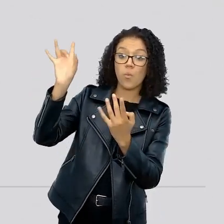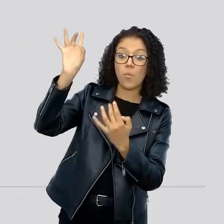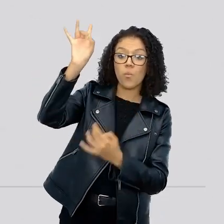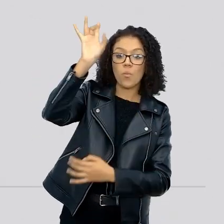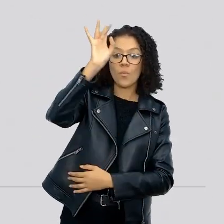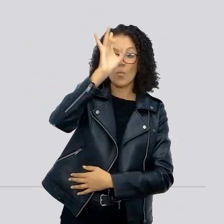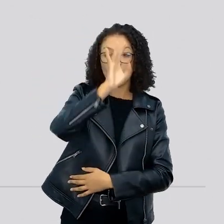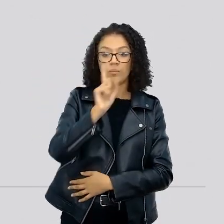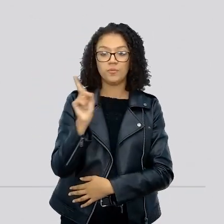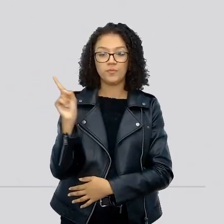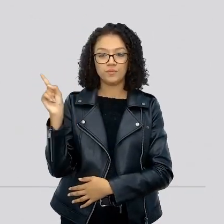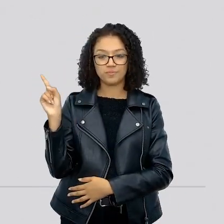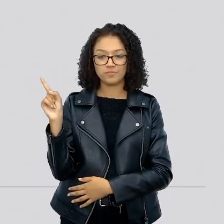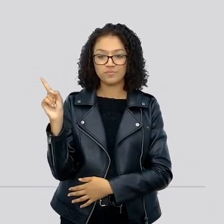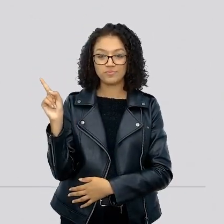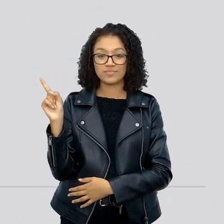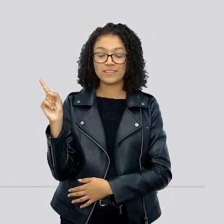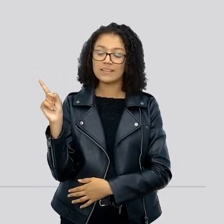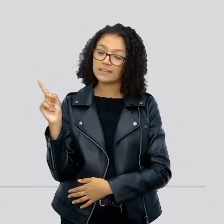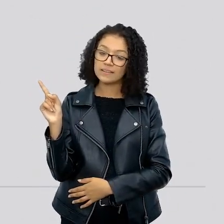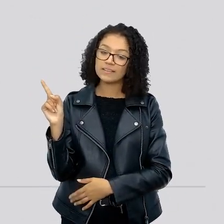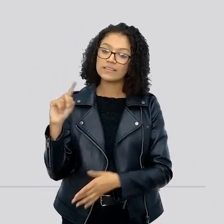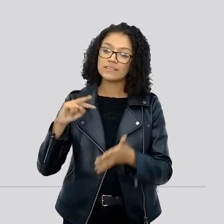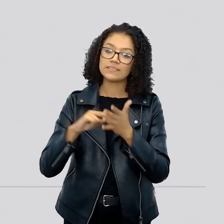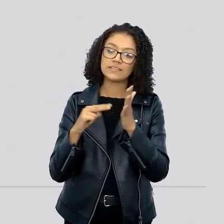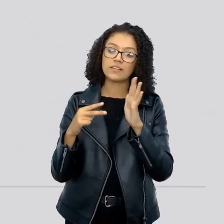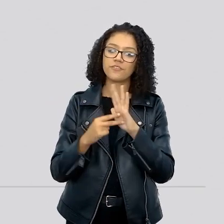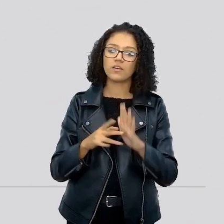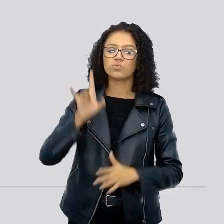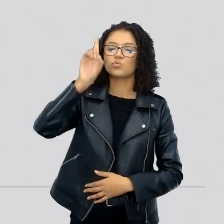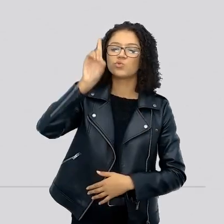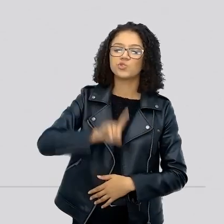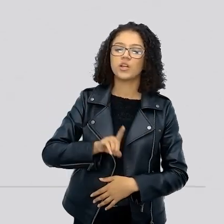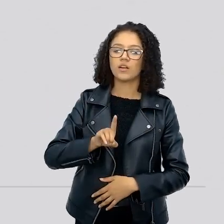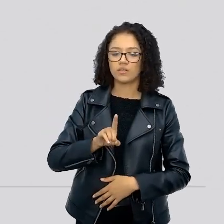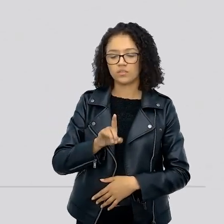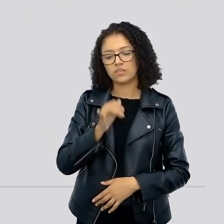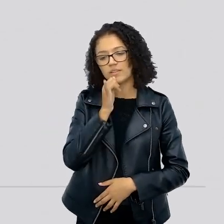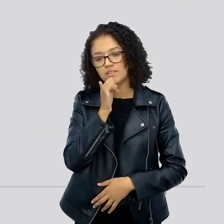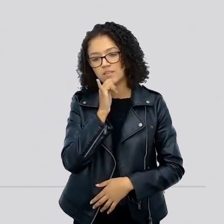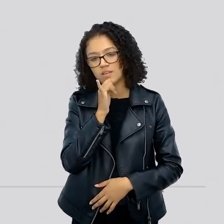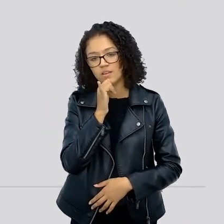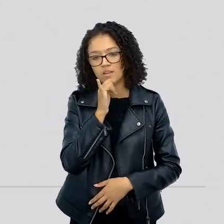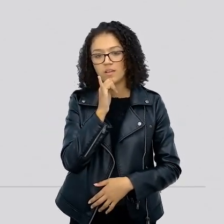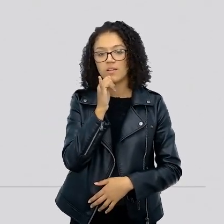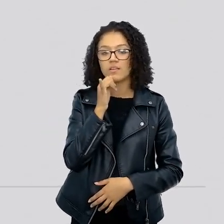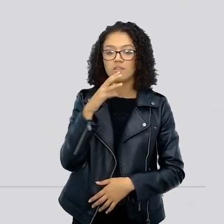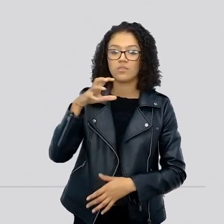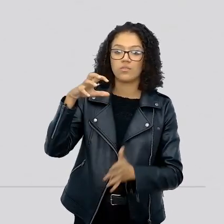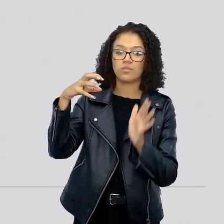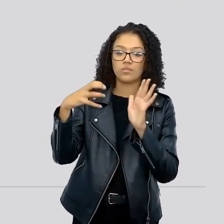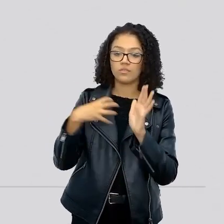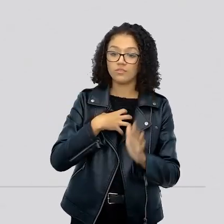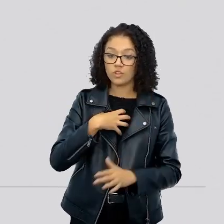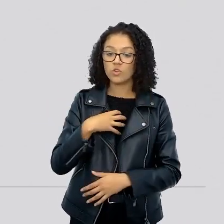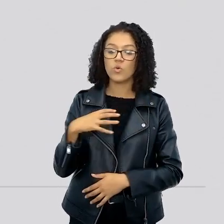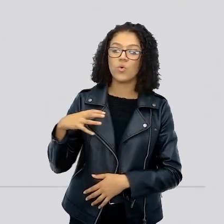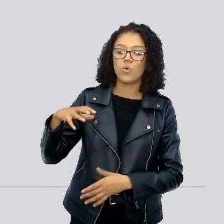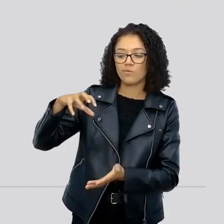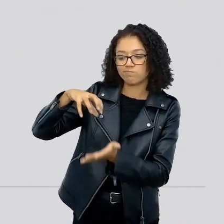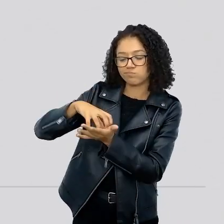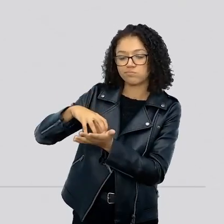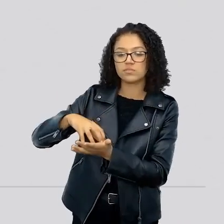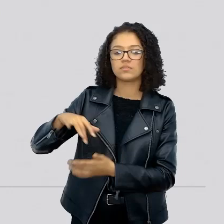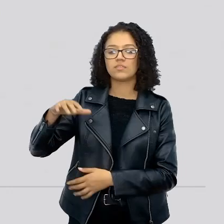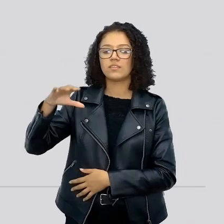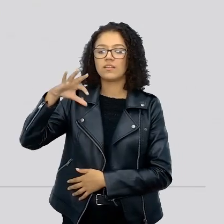representa uma parte desse sistema de garantia de direitos. Então, aqui eu tenho Secretaria Municipal da Saúde, eu tenho